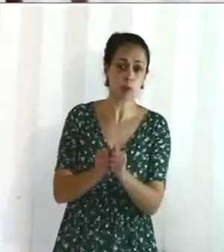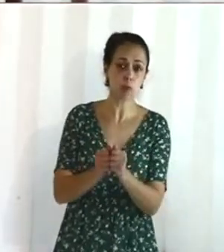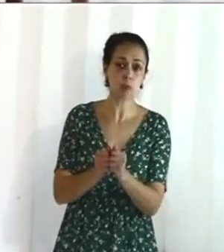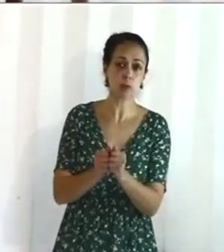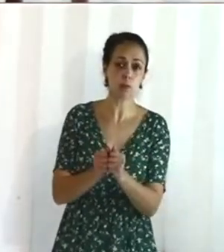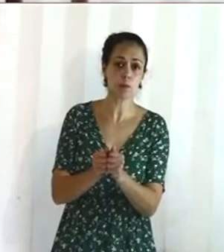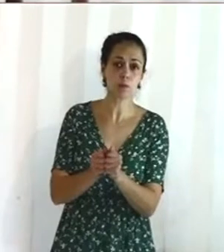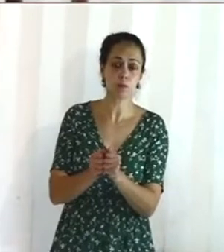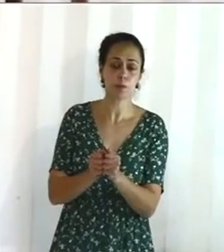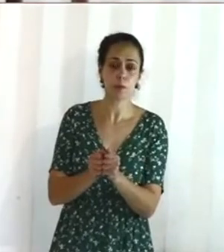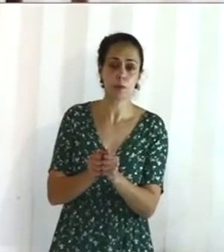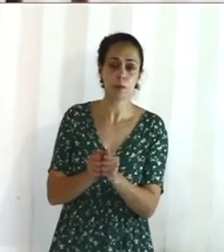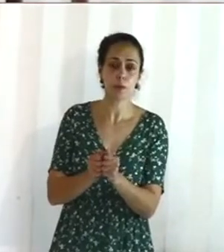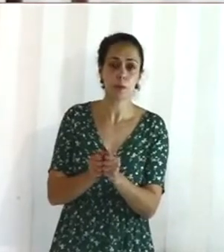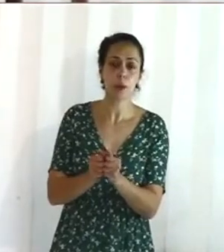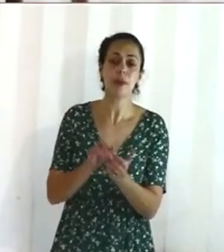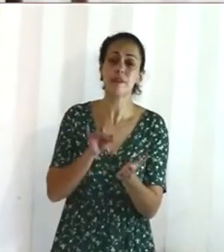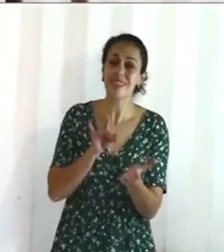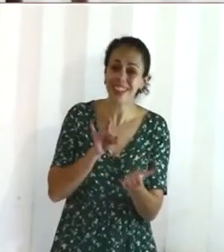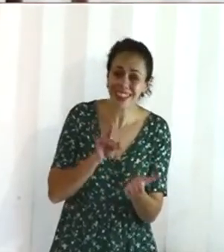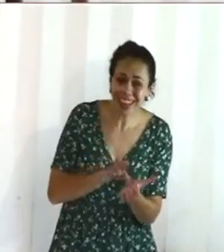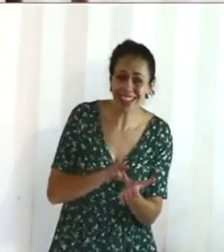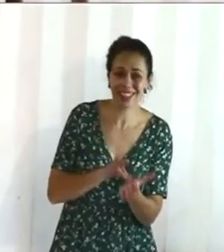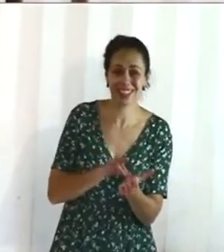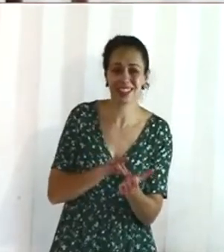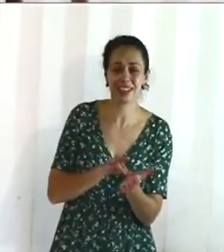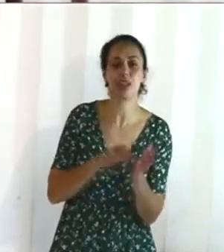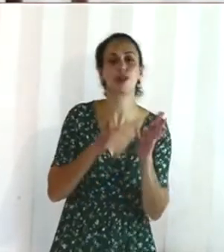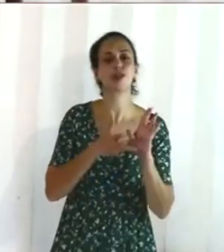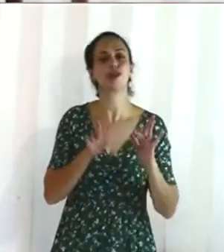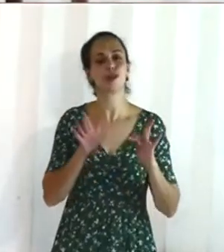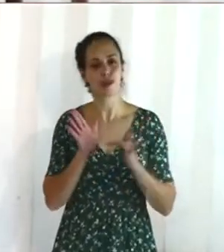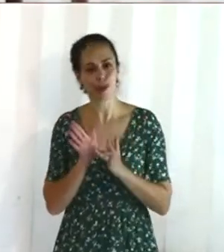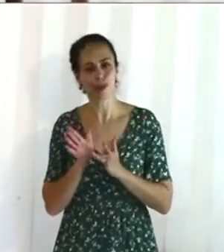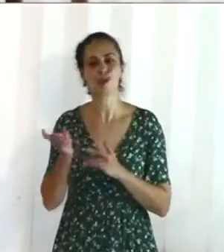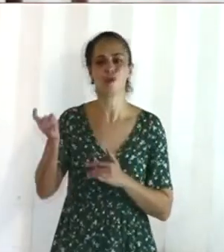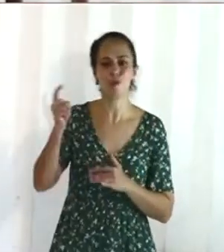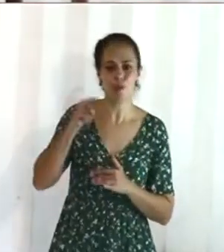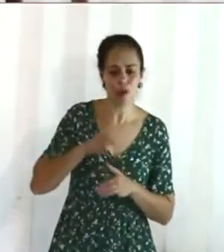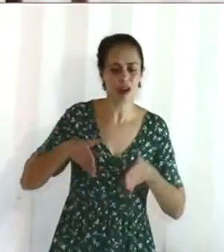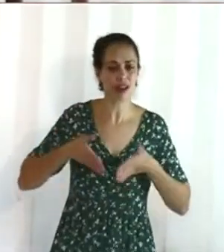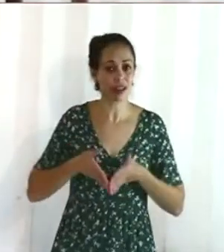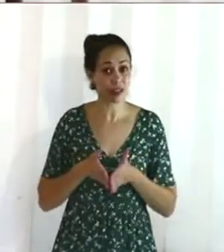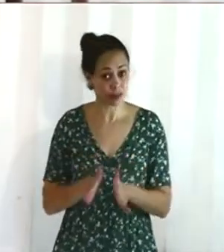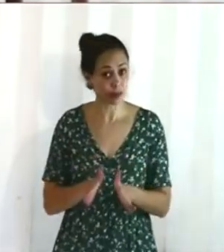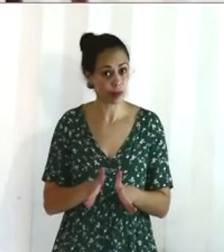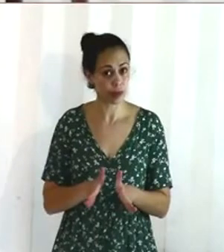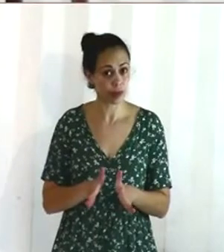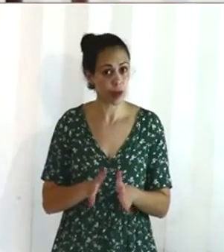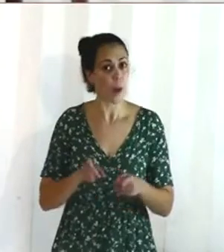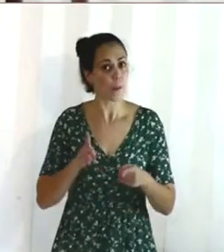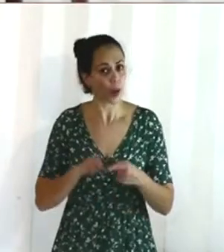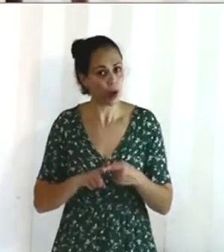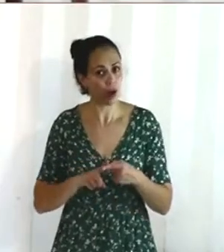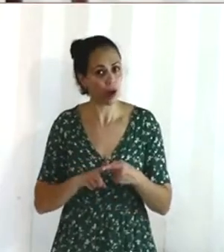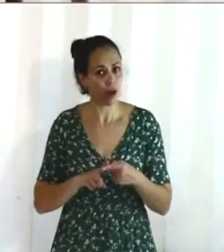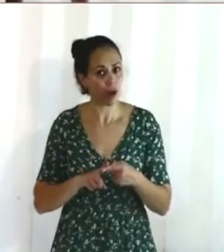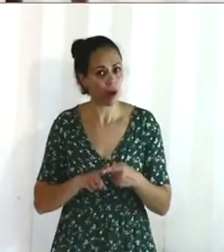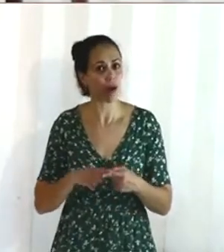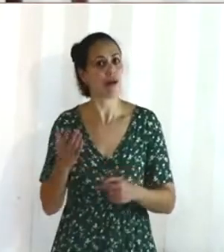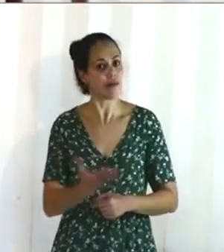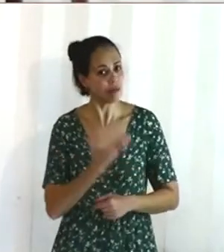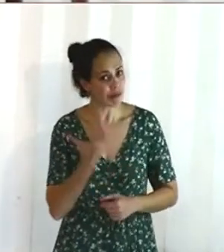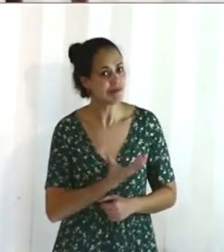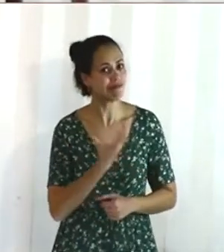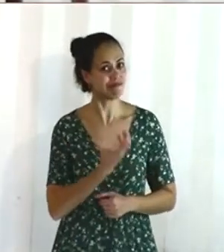menino Jesus, que nasceu, assumiu a forma de servo até a morte de cruz. nosso substituto, que é a vida e nos